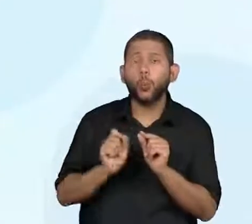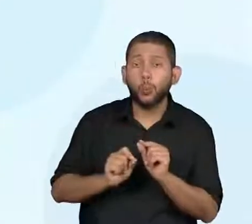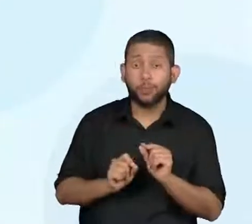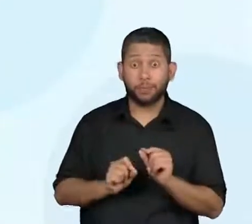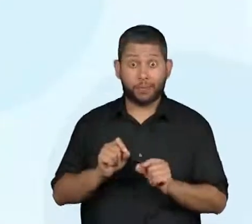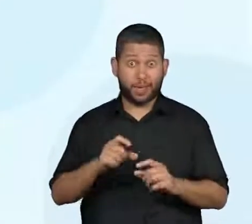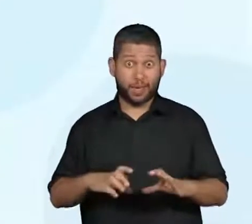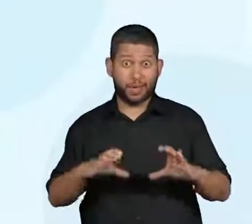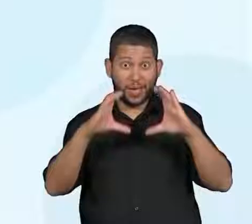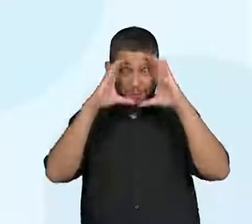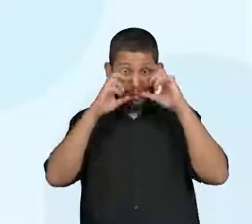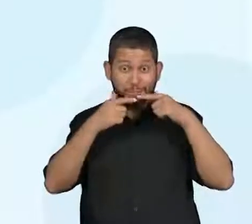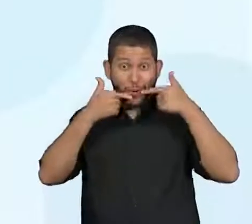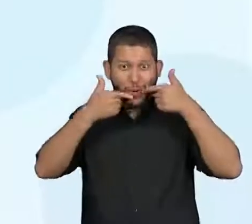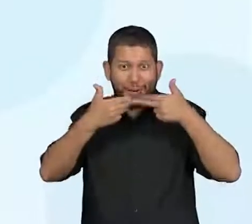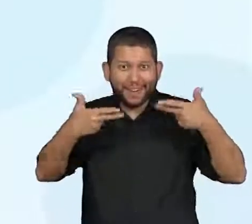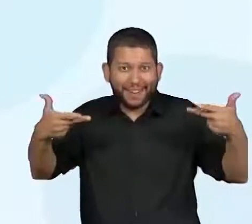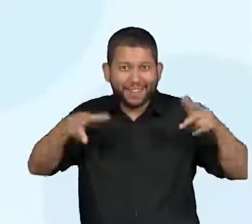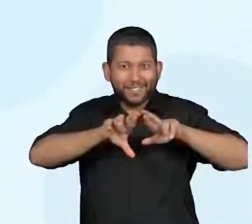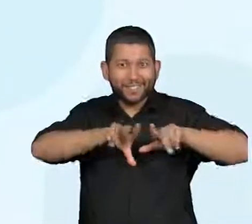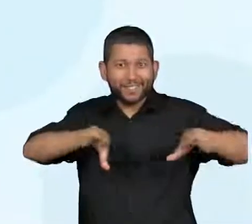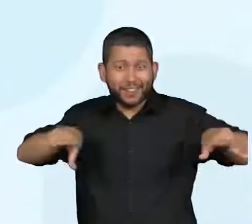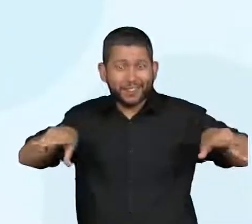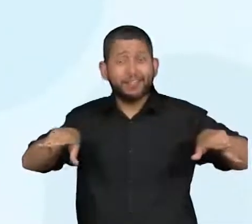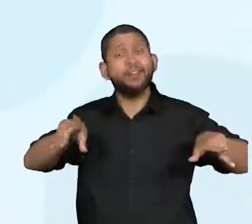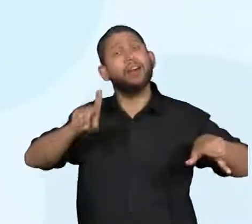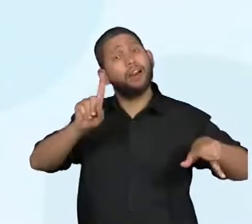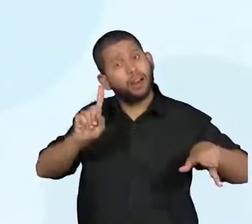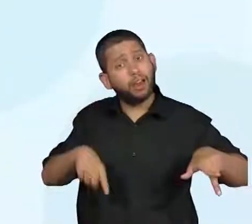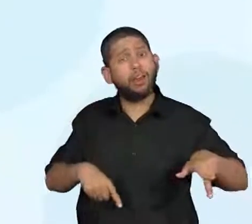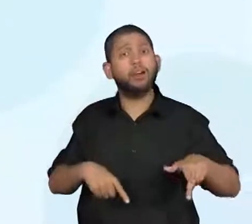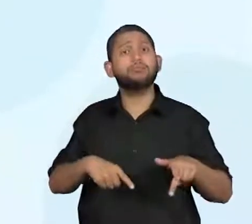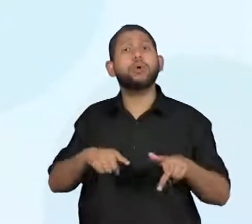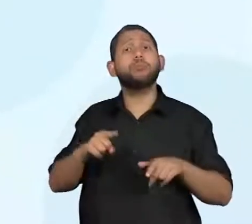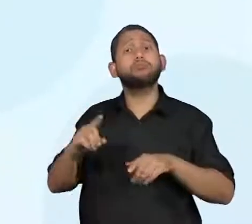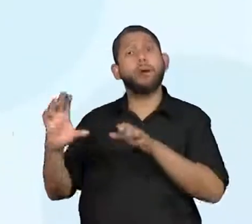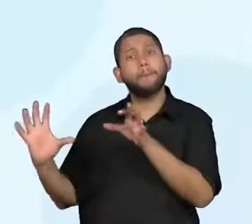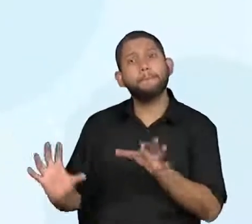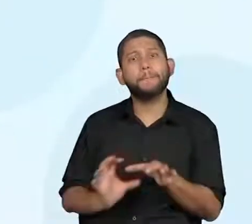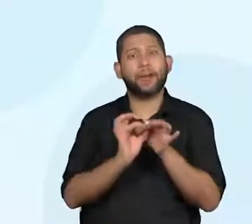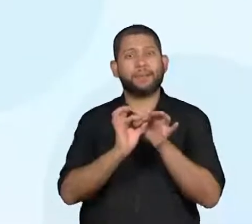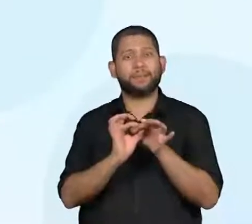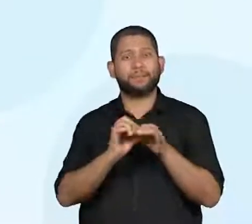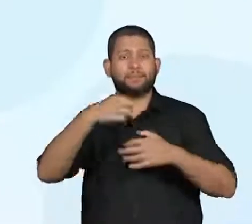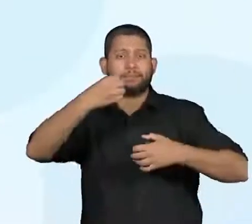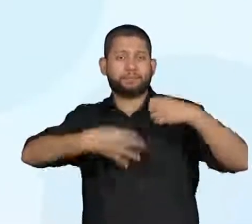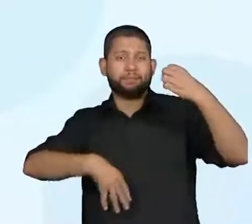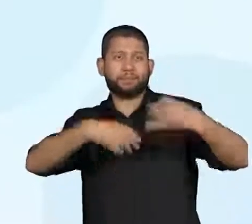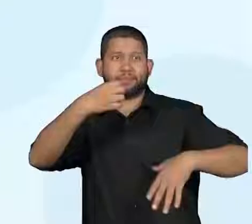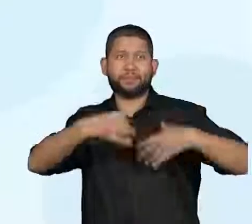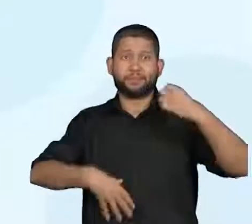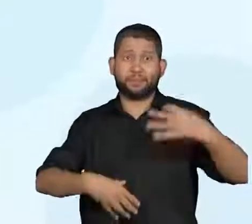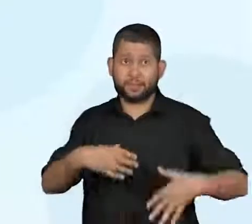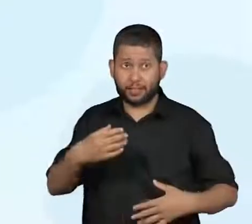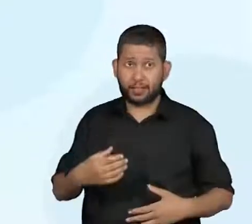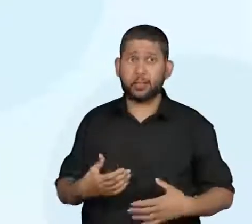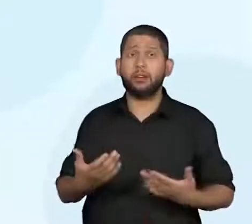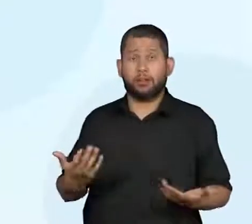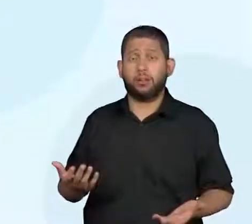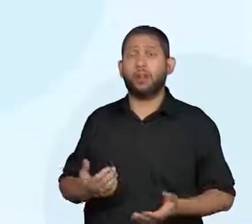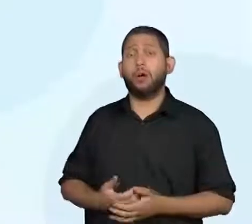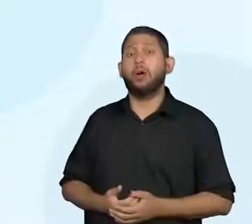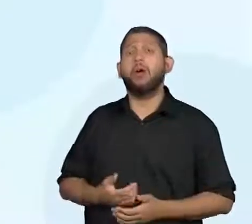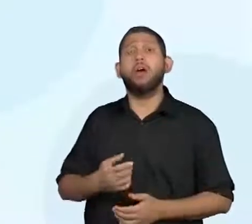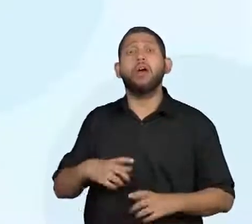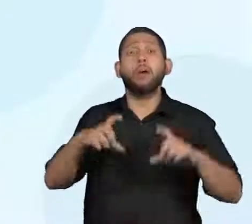estivesse continuando a minha ideia. E aí eu complemento. Você sabia que